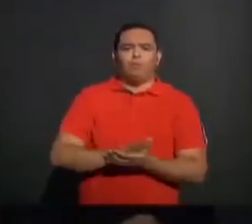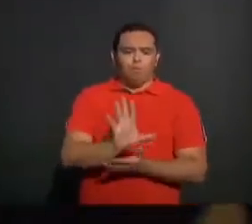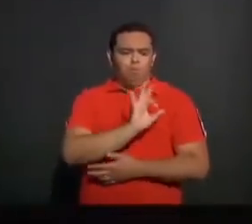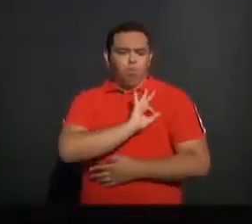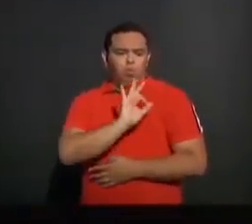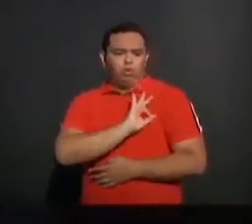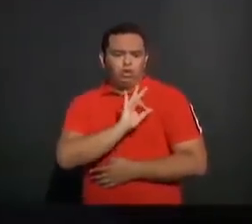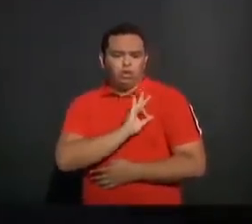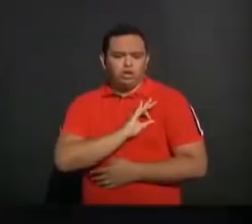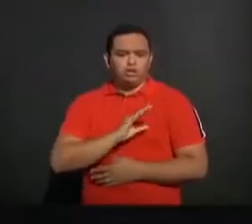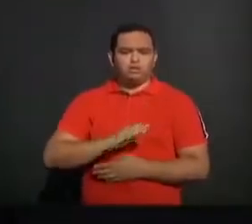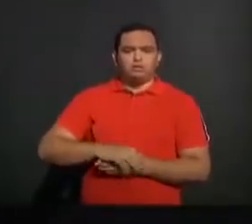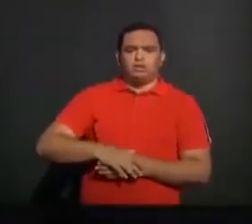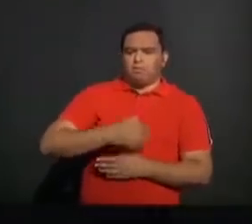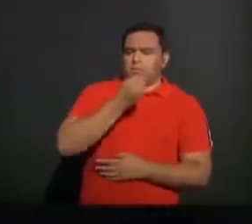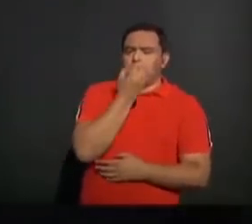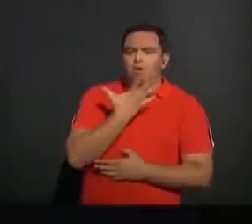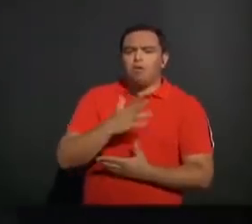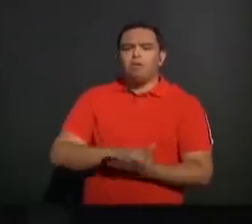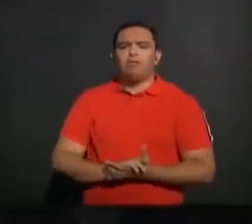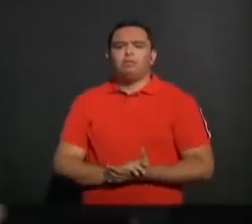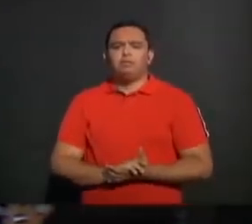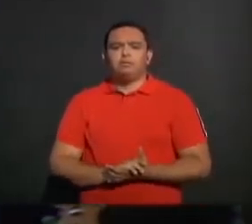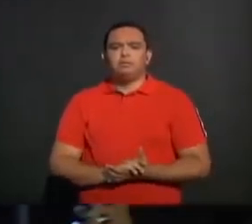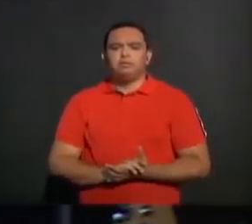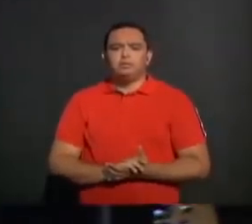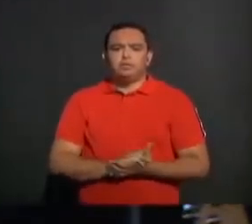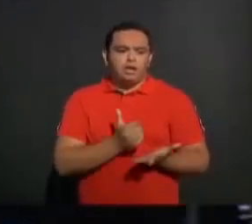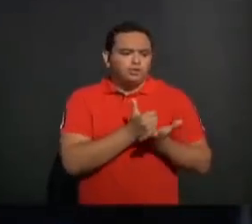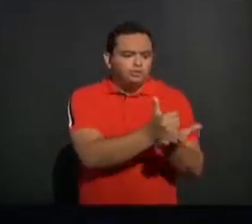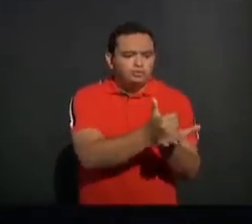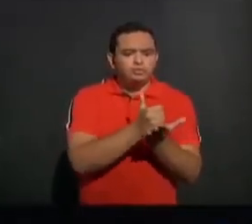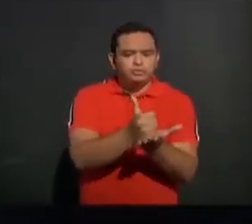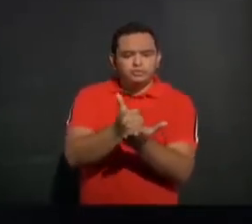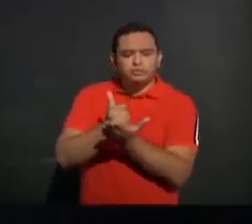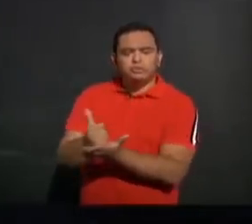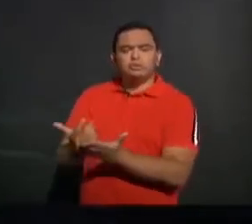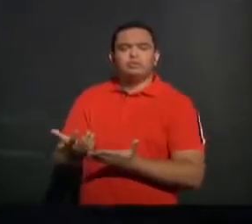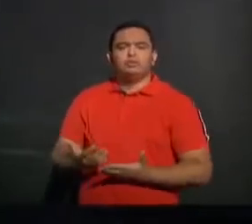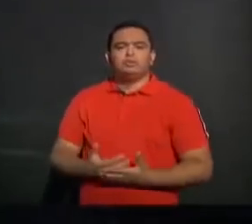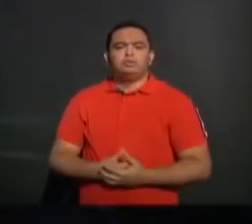é herói, polícia civil é herói, socorrista é herói.